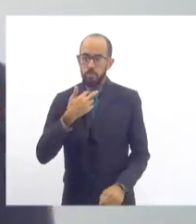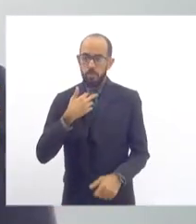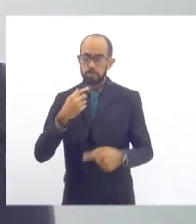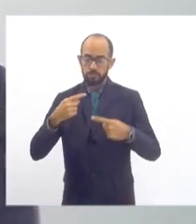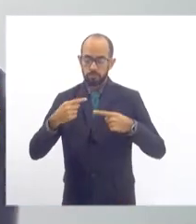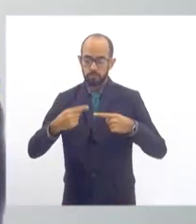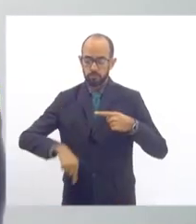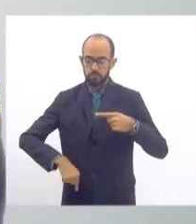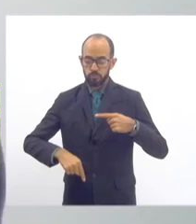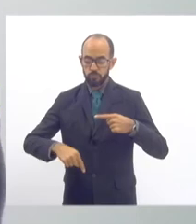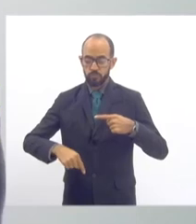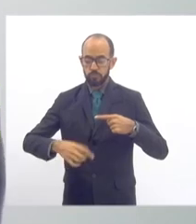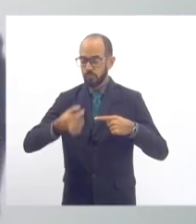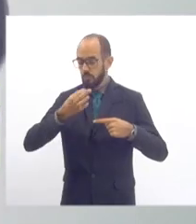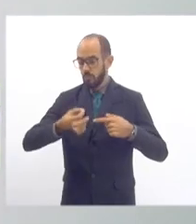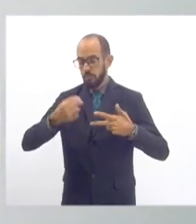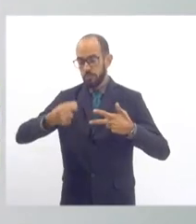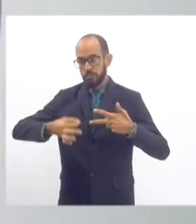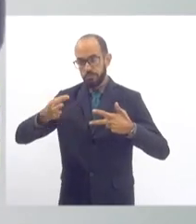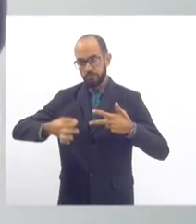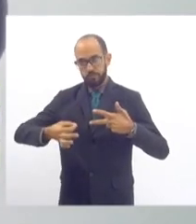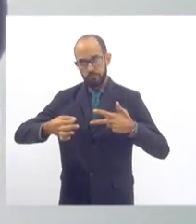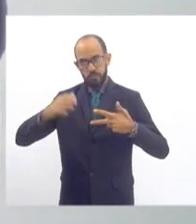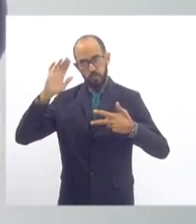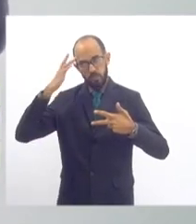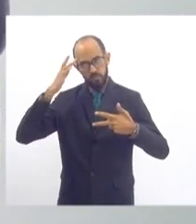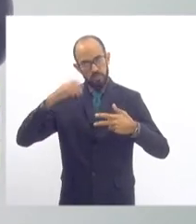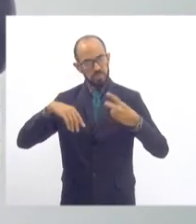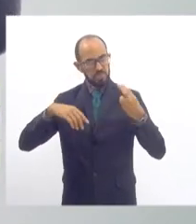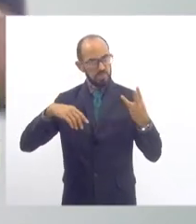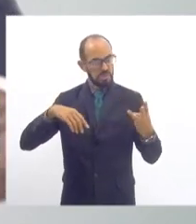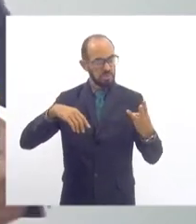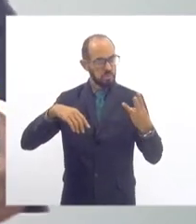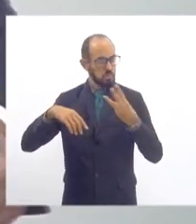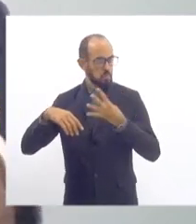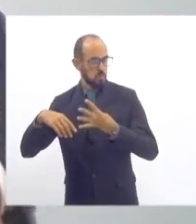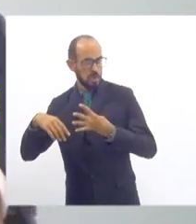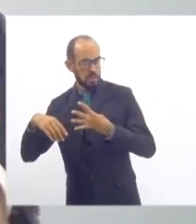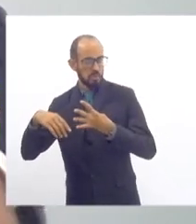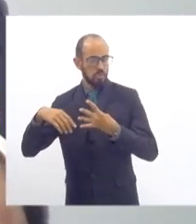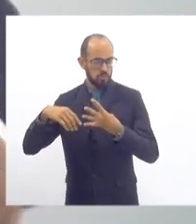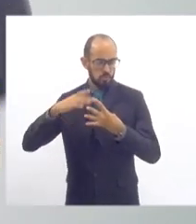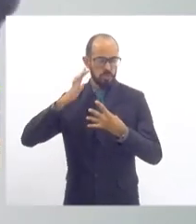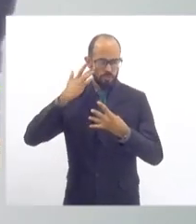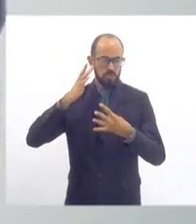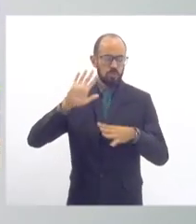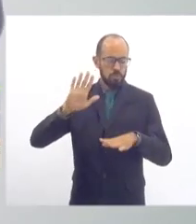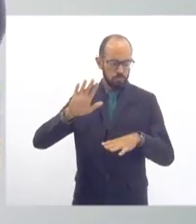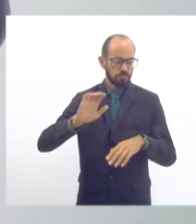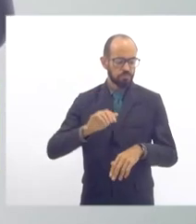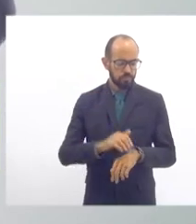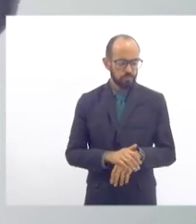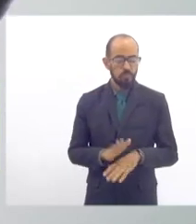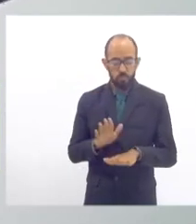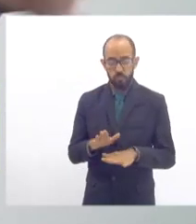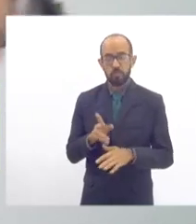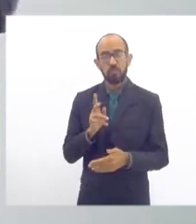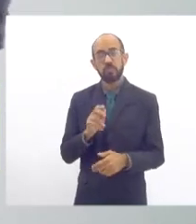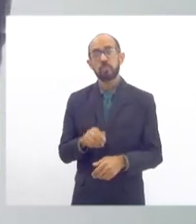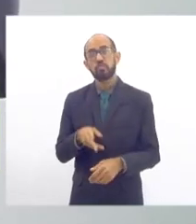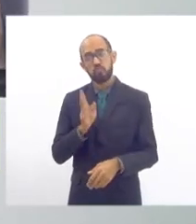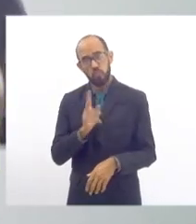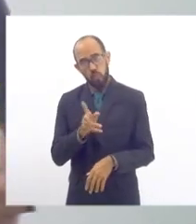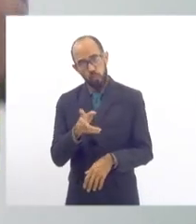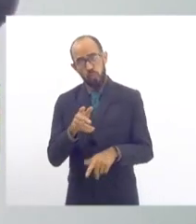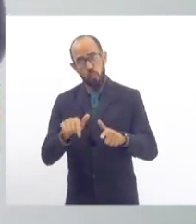um parecer jurídico, aliás, foram três ou quatro pareceres no sentido de não fazer, que ainda assim nós estamos enfrentando. E se amanhã